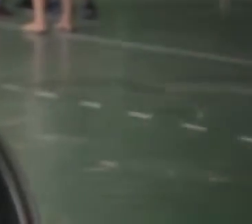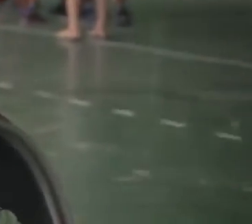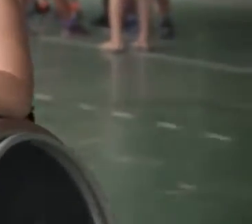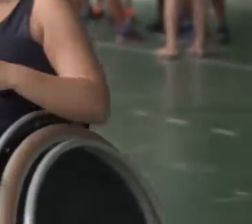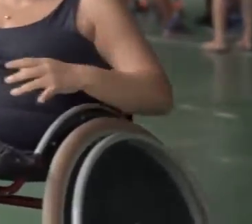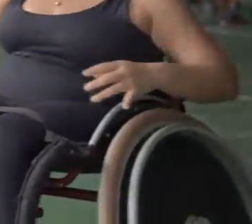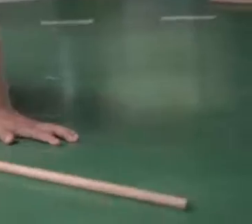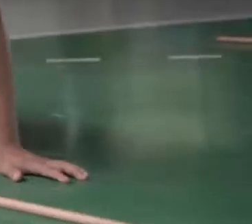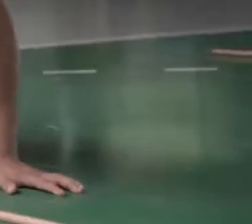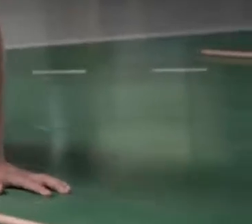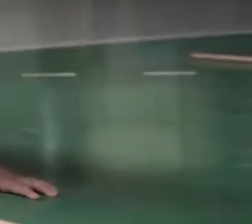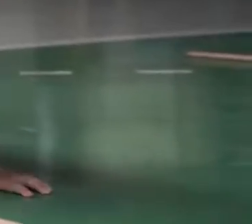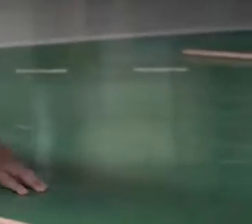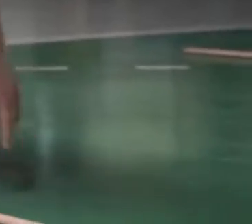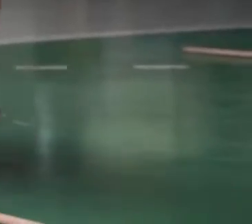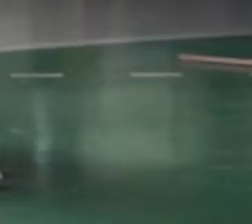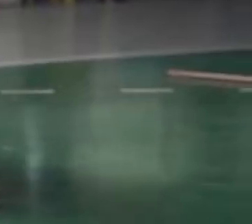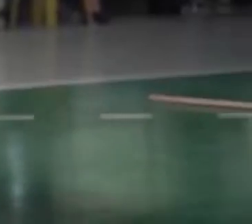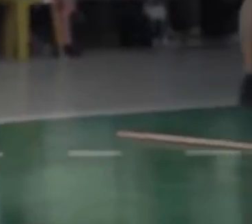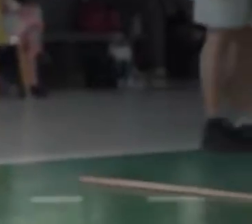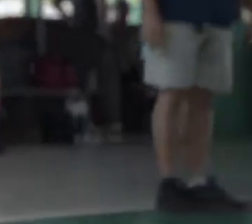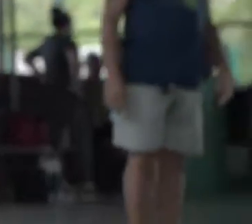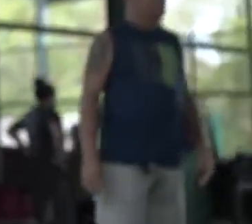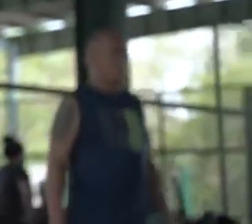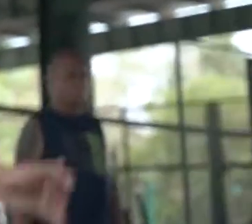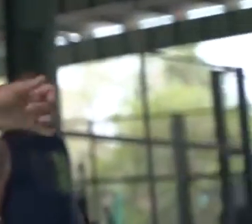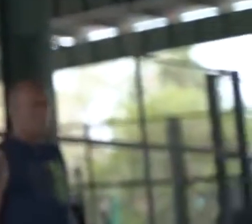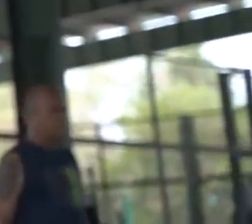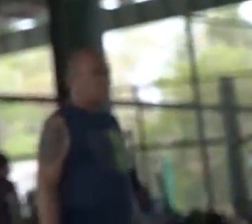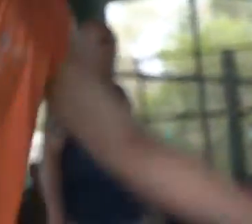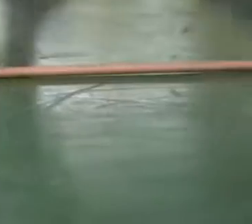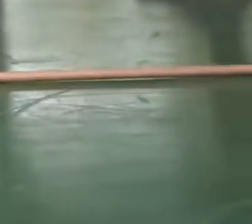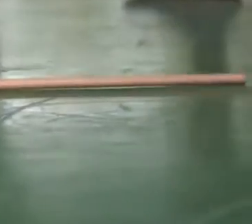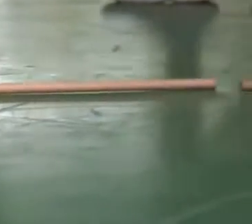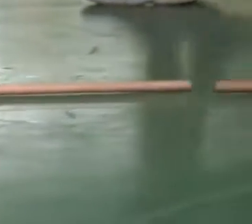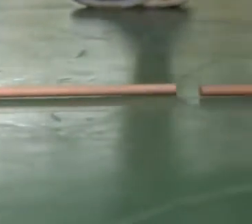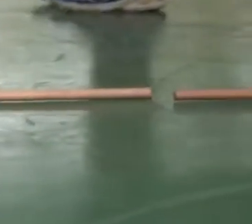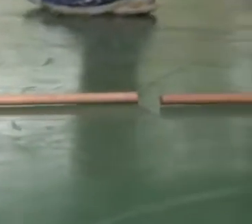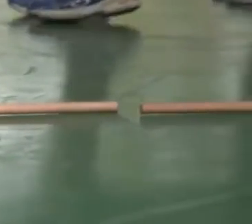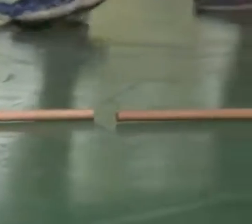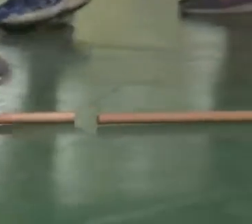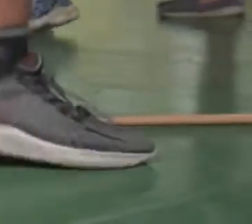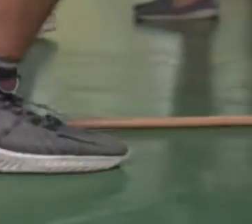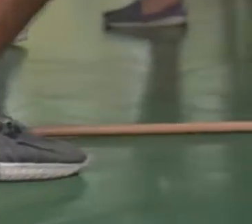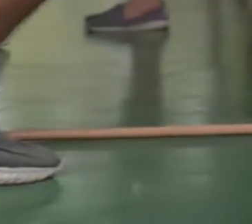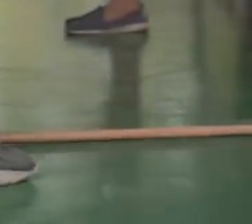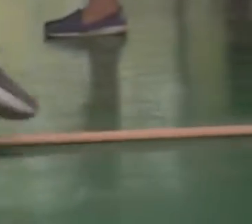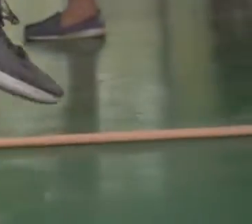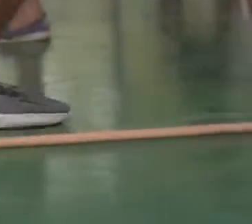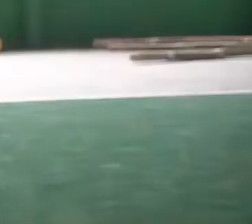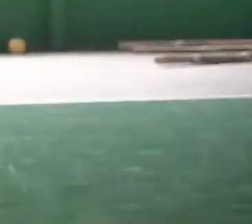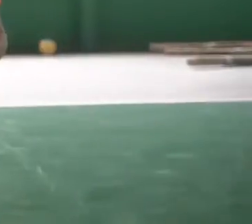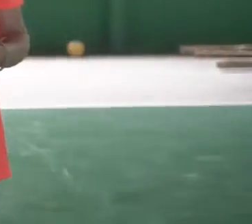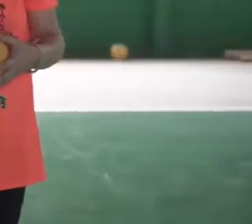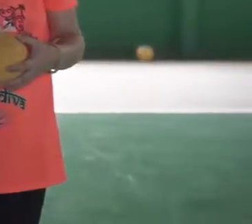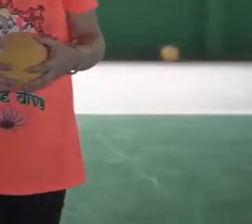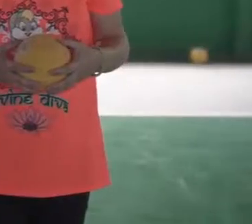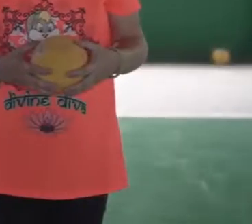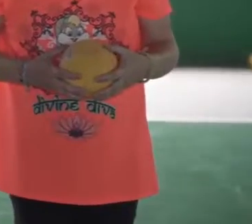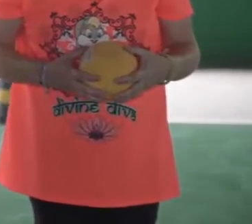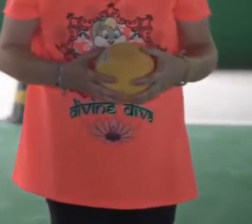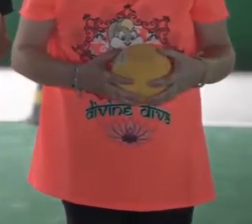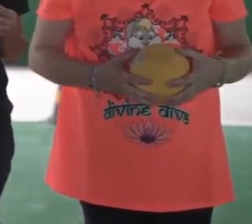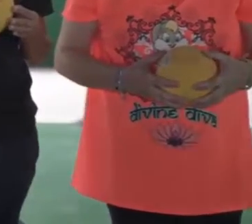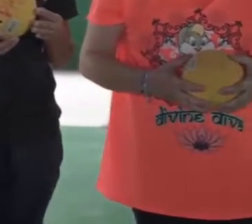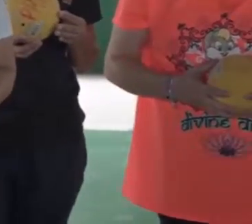que estão relacionados, por exemplo, com o processo de financiamento